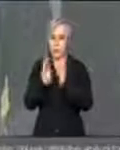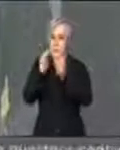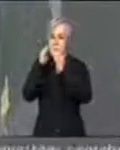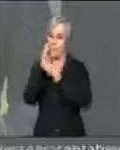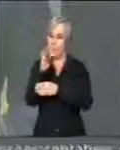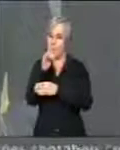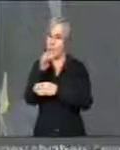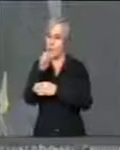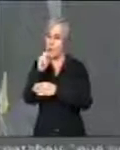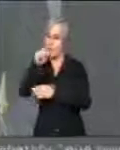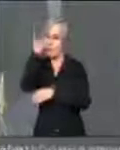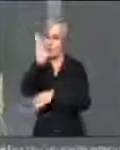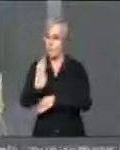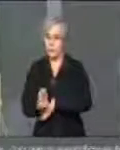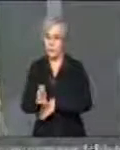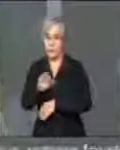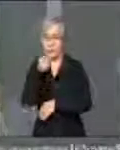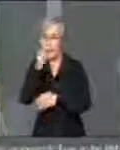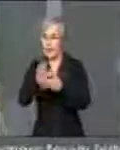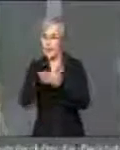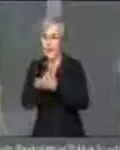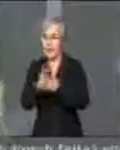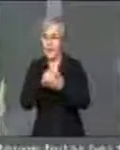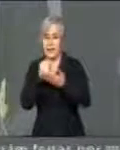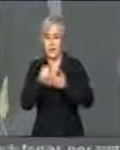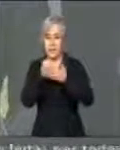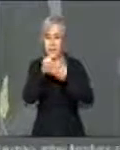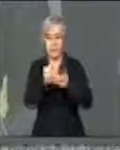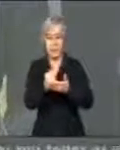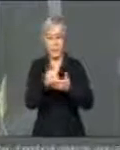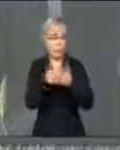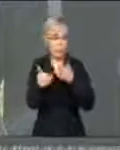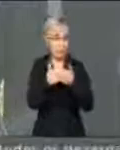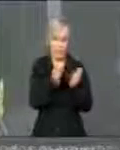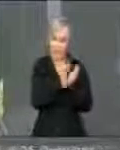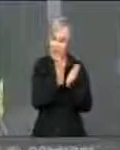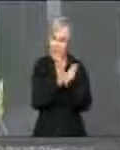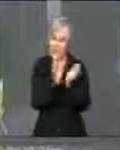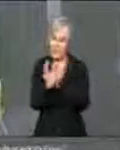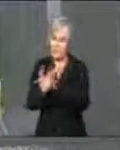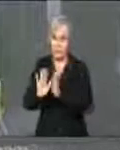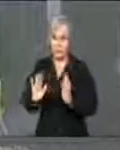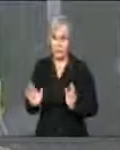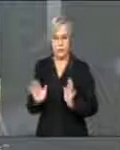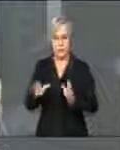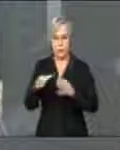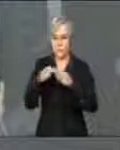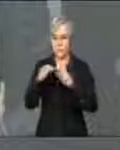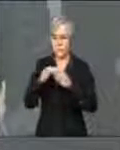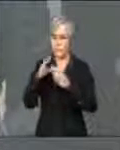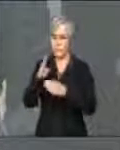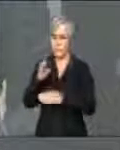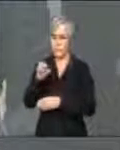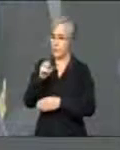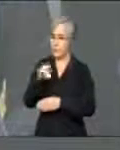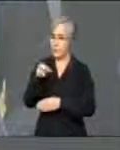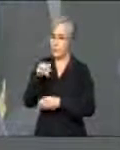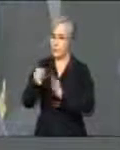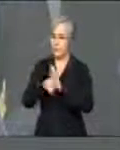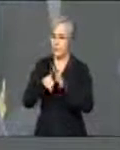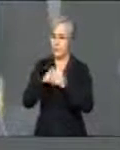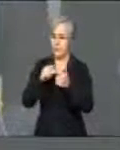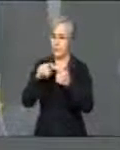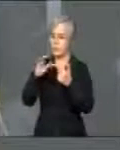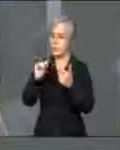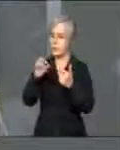até porque eles seriam totalmente irresponsáveis se o fizessem. Porque os bispos do Brasil, os cardeais, eles são responsáveis com a nossa